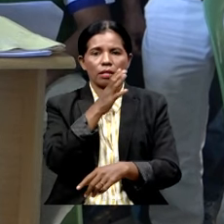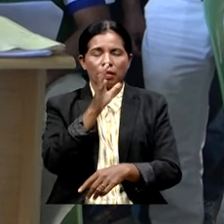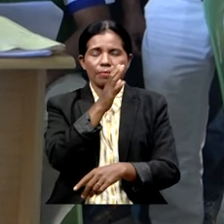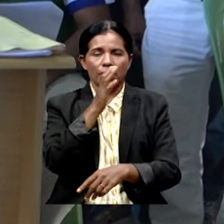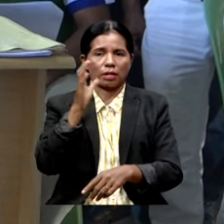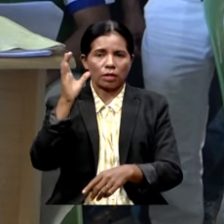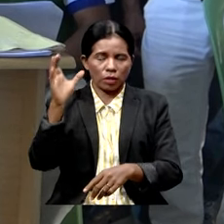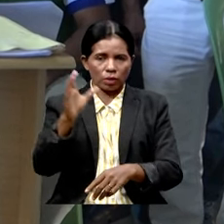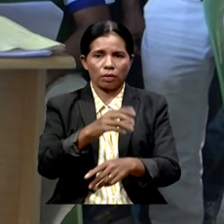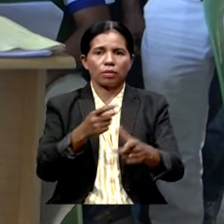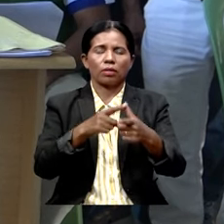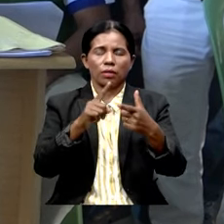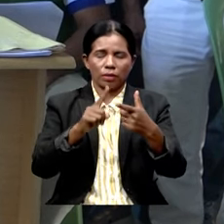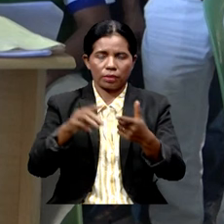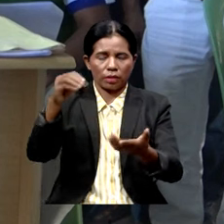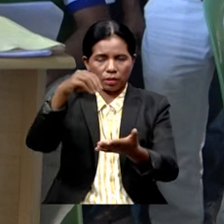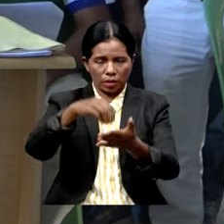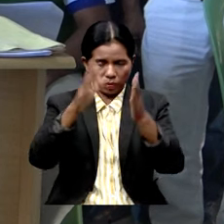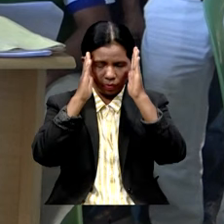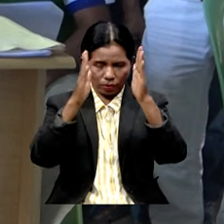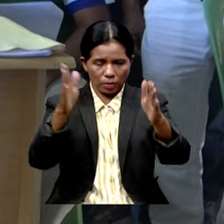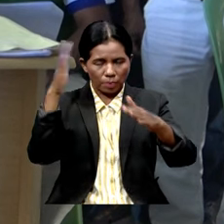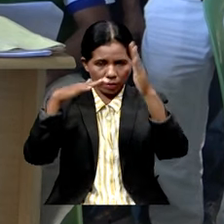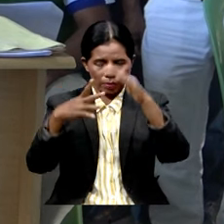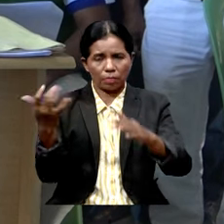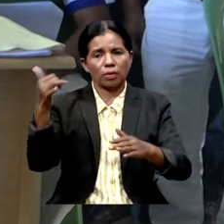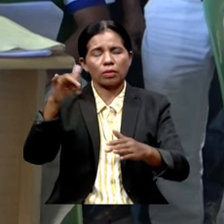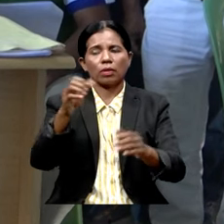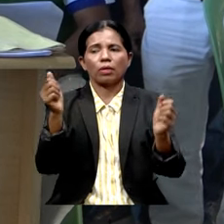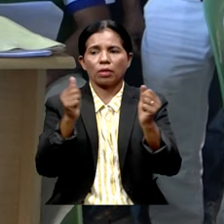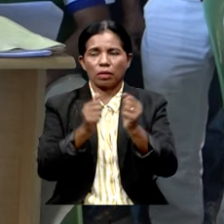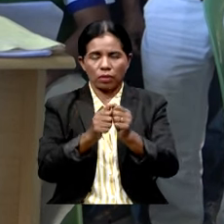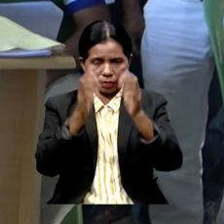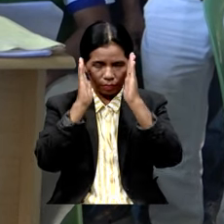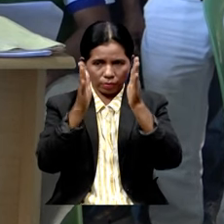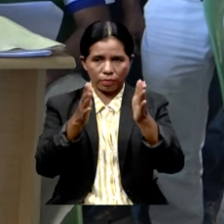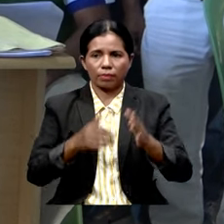ato tal consideração, ba acto siracné, ho seriedade.